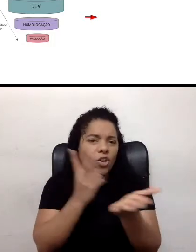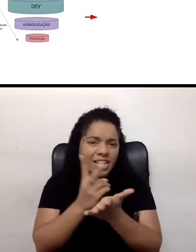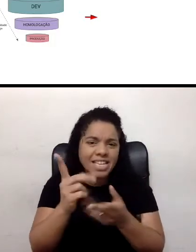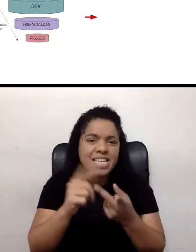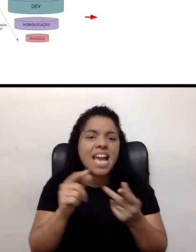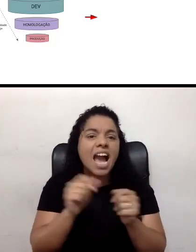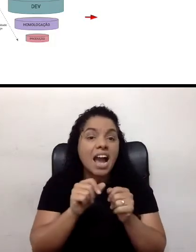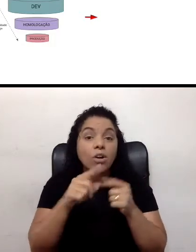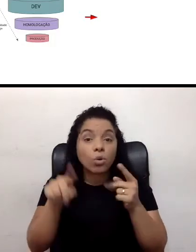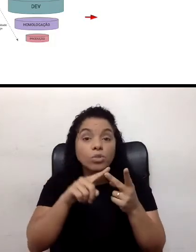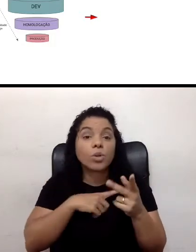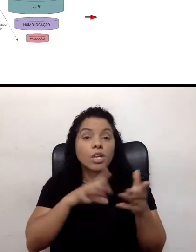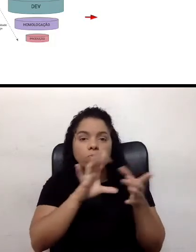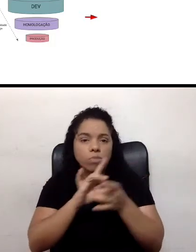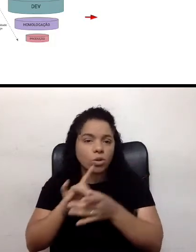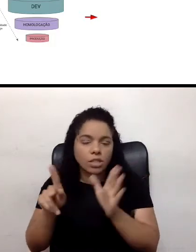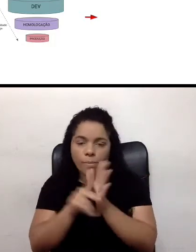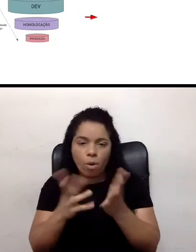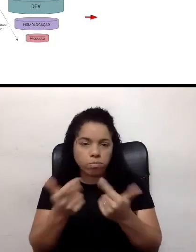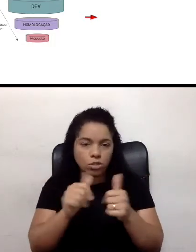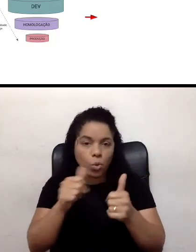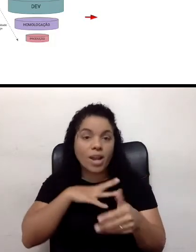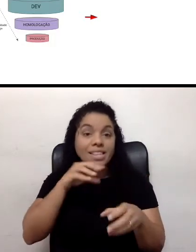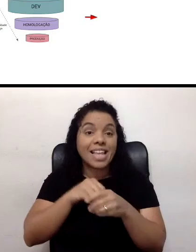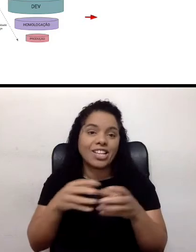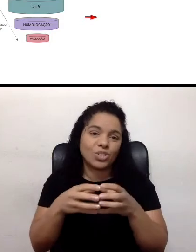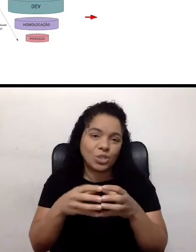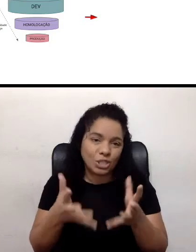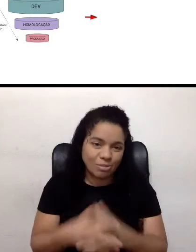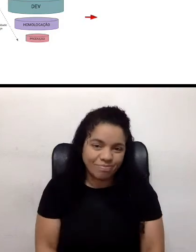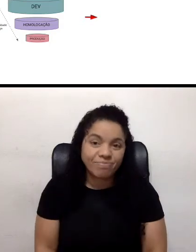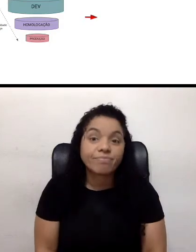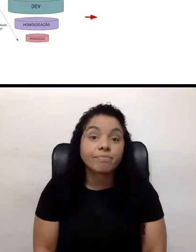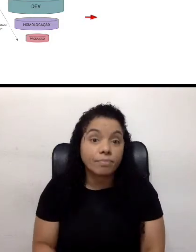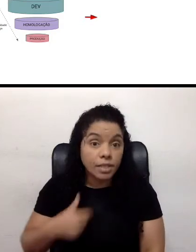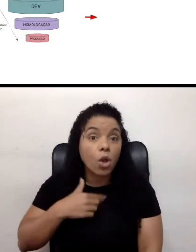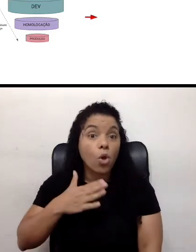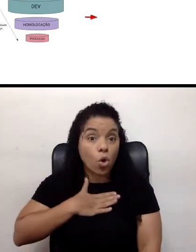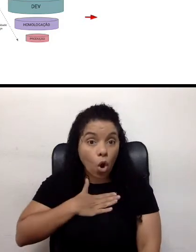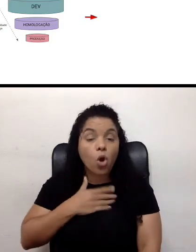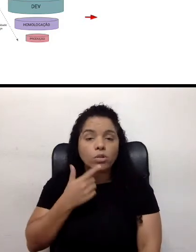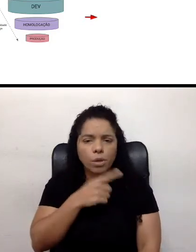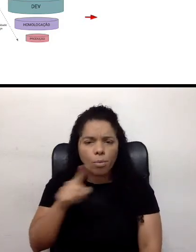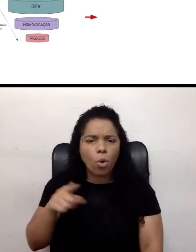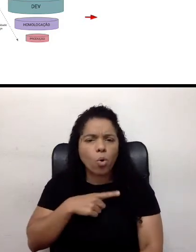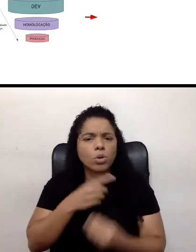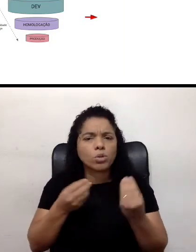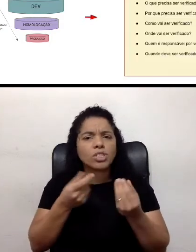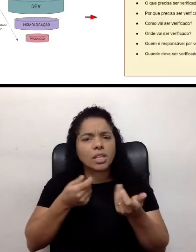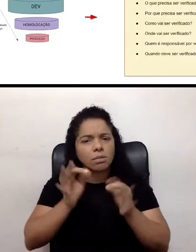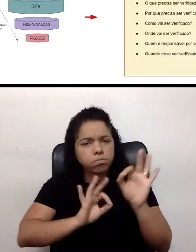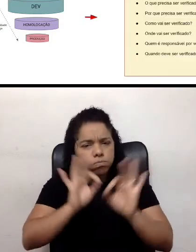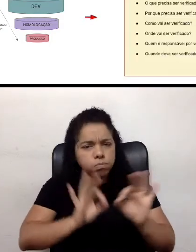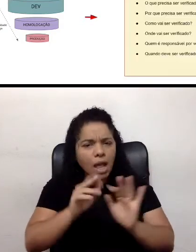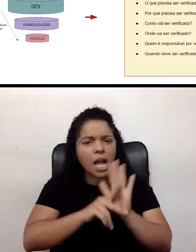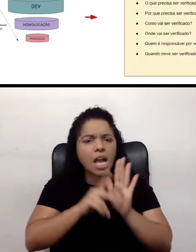a construir o contexto de qualidade dentro do time? Eu gosto muito de trazer que a gente tem que montar um plano de